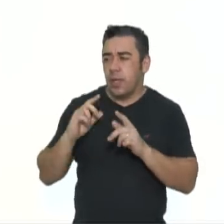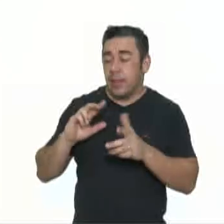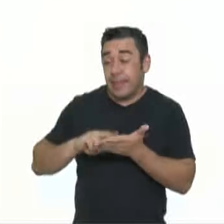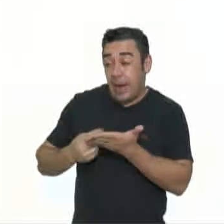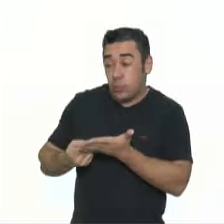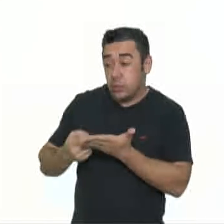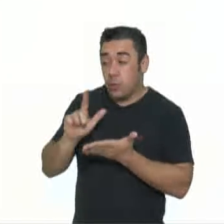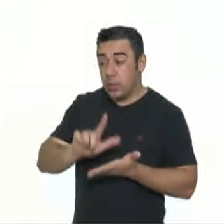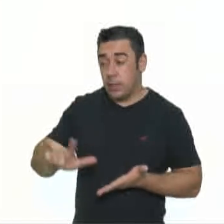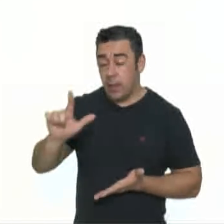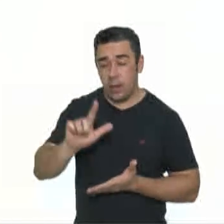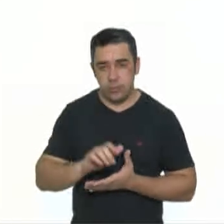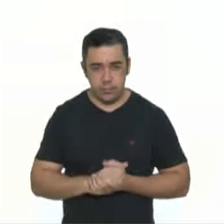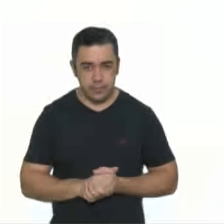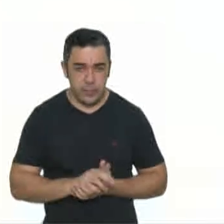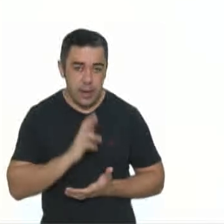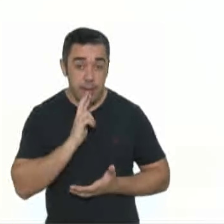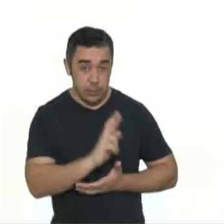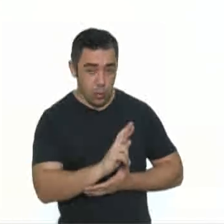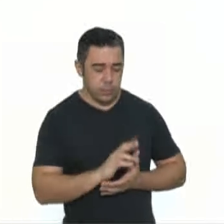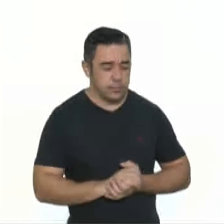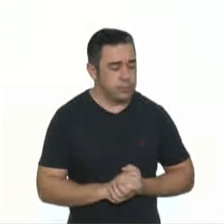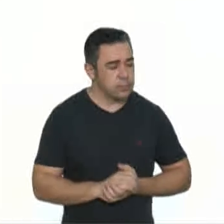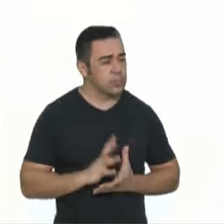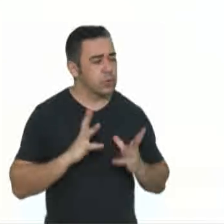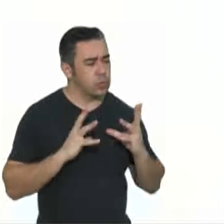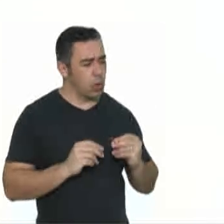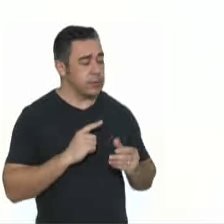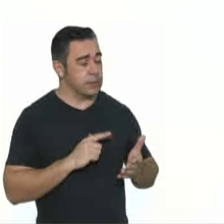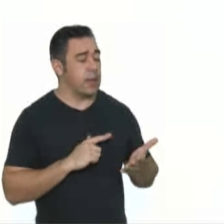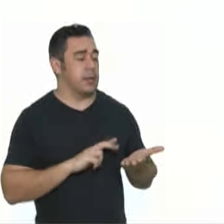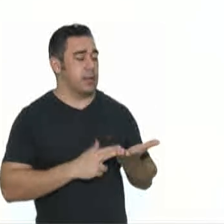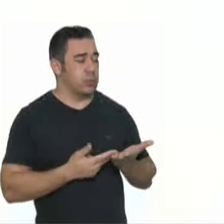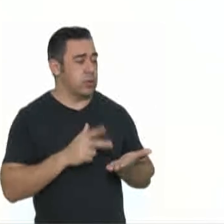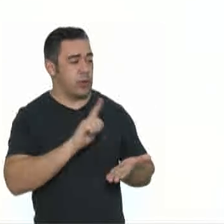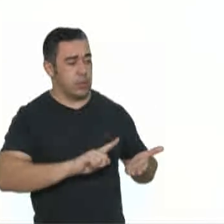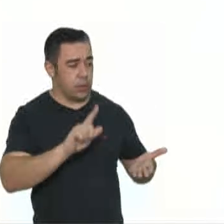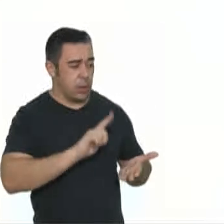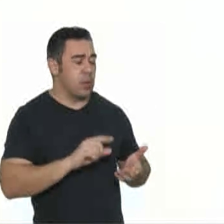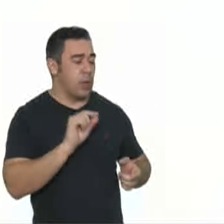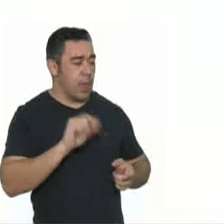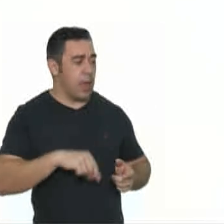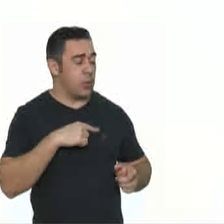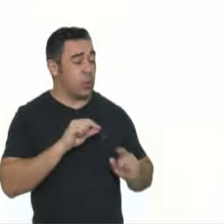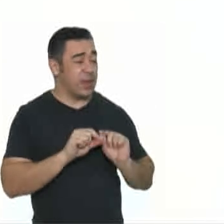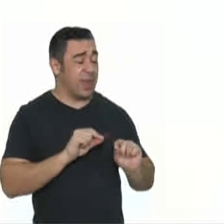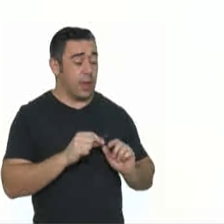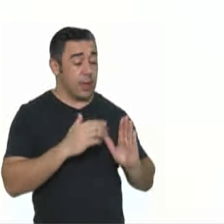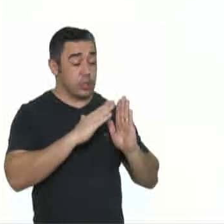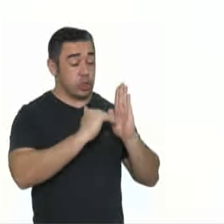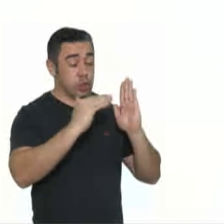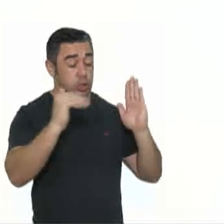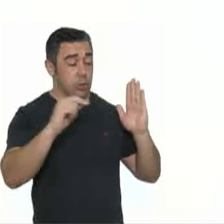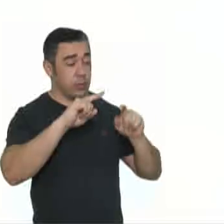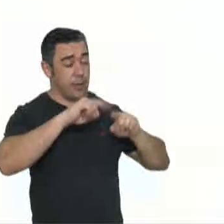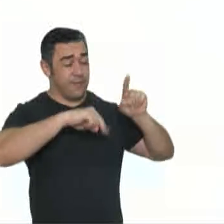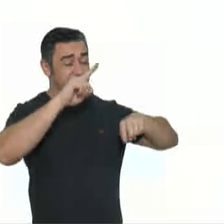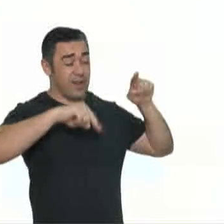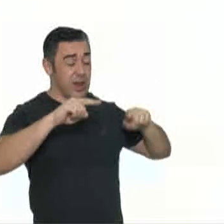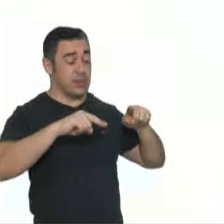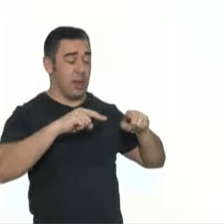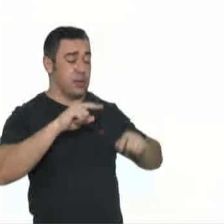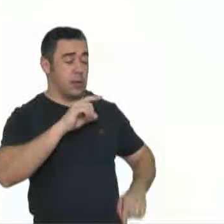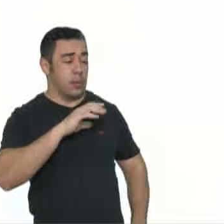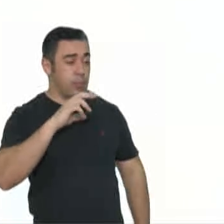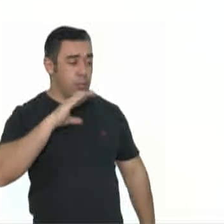né? Então, ele responde aqui, ó, toda a nossa tradição literária regionalista se valeu da estilização de variedades regionais do